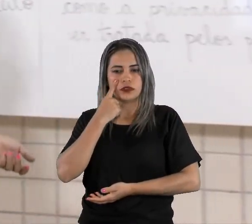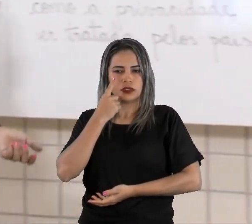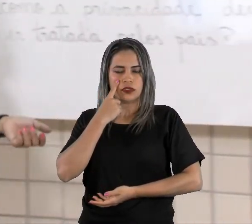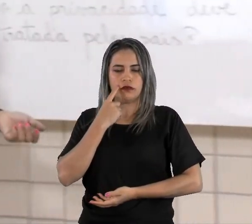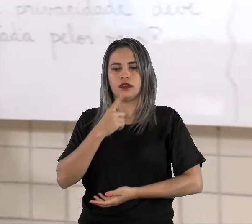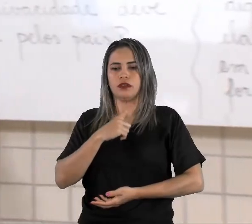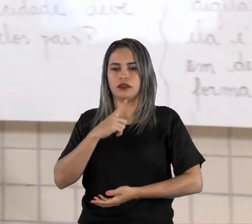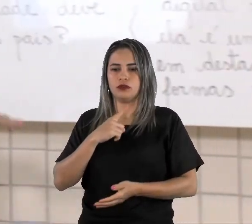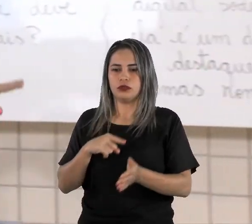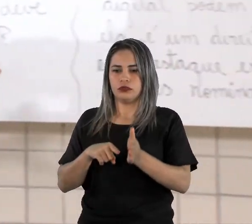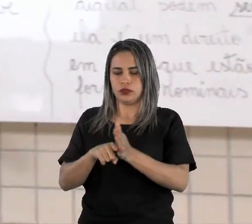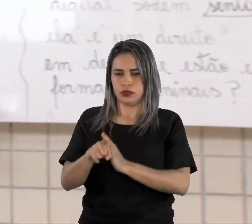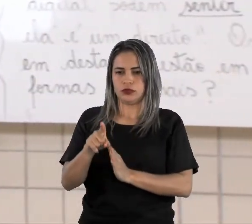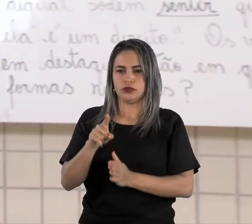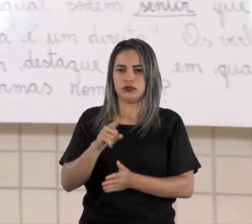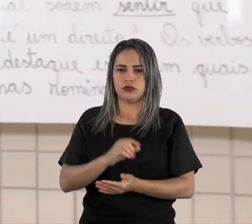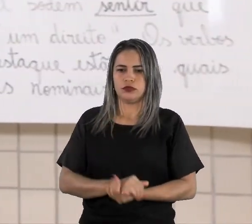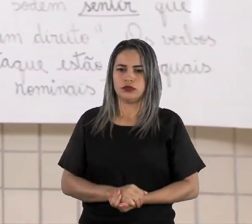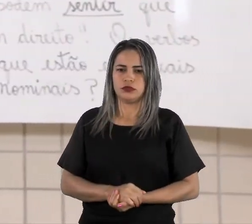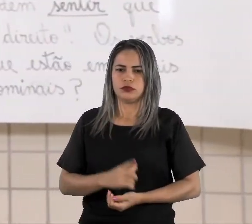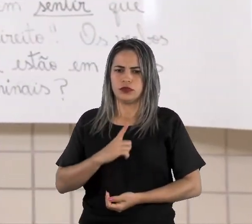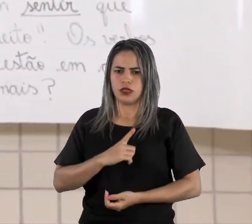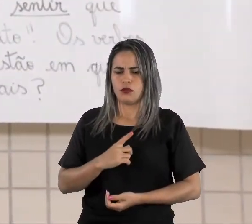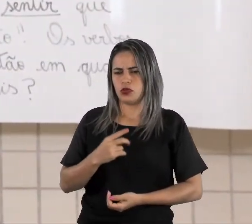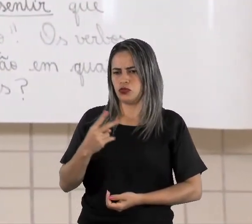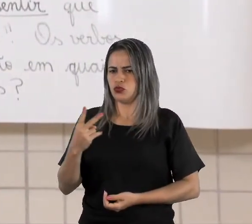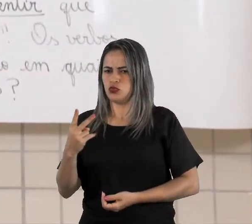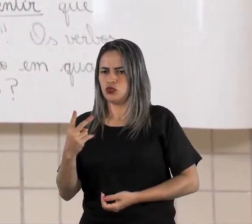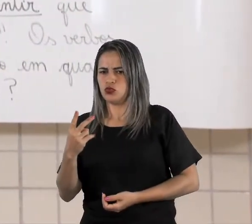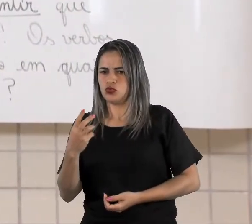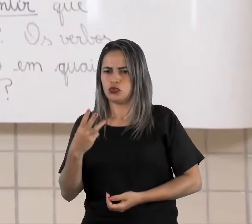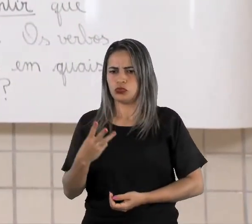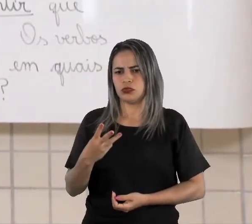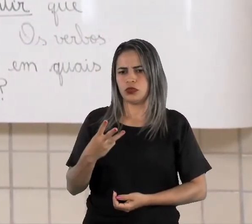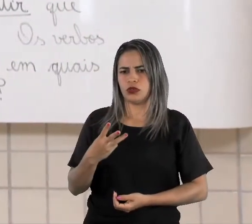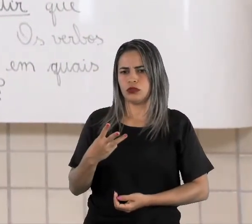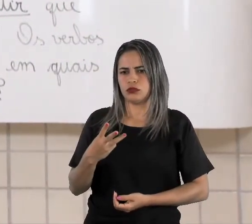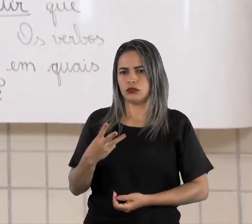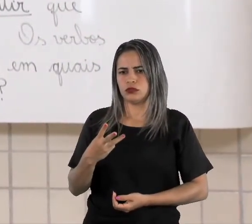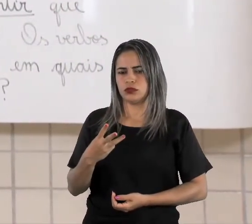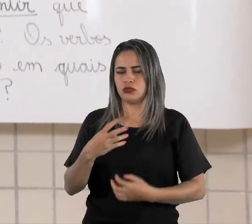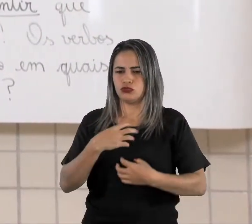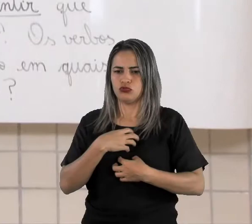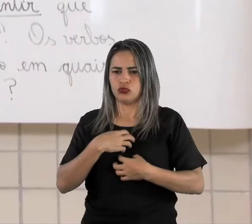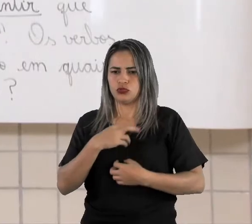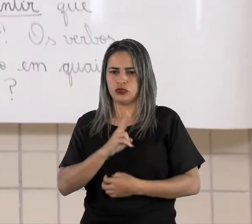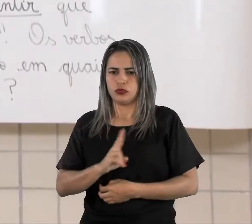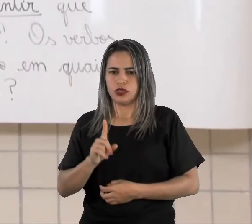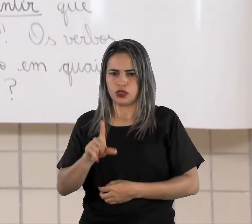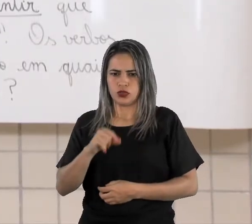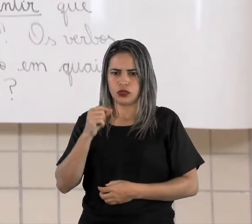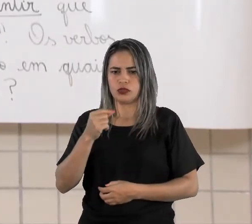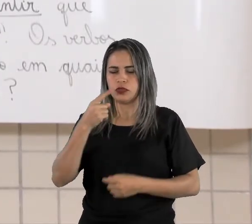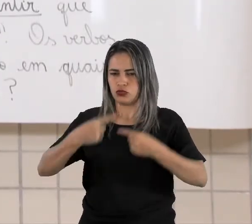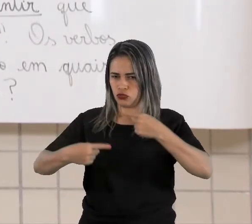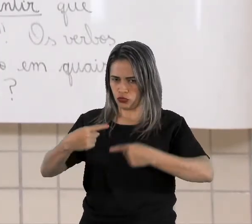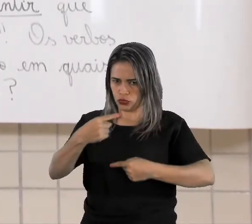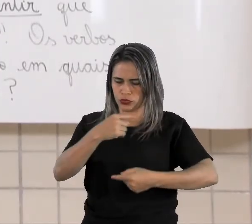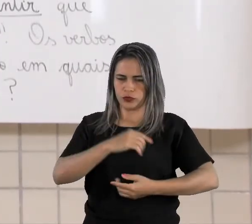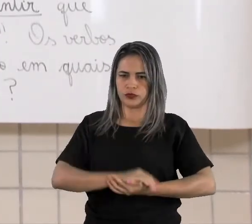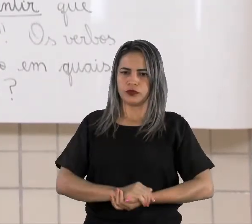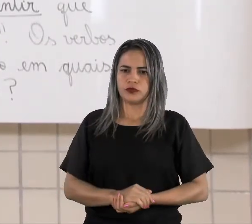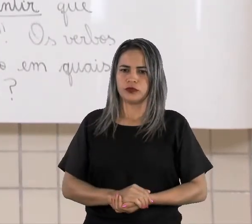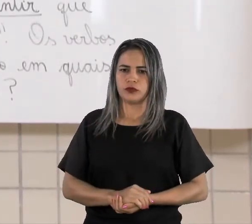questão, mas tem umas 2 ou 3 referentes às formas nominais, e aqui eu escolhi essa para a gente discutir. Então, é